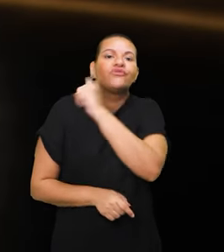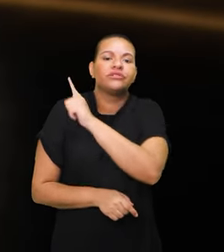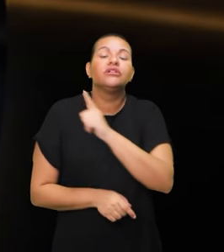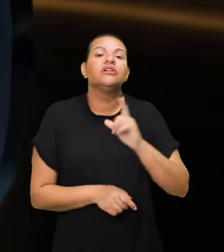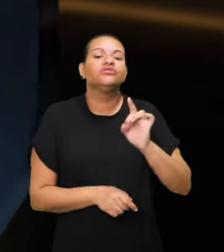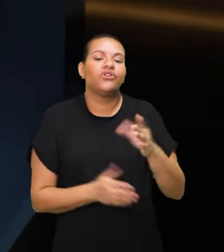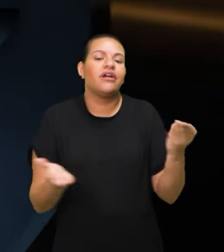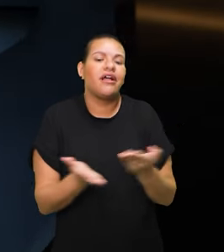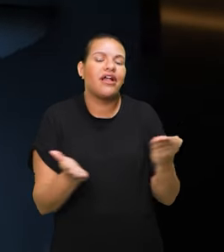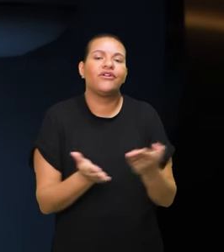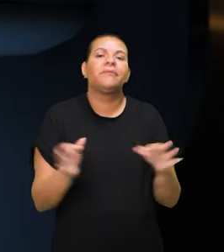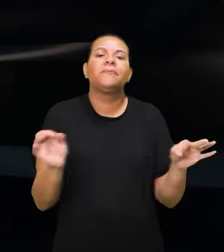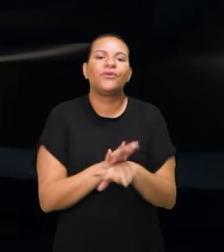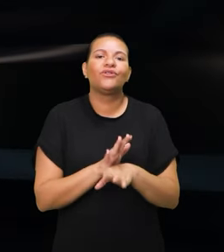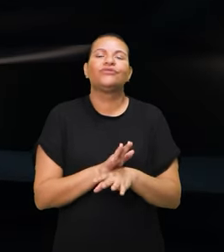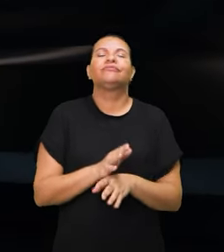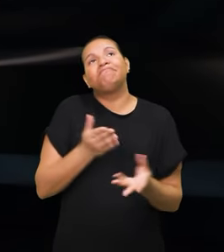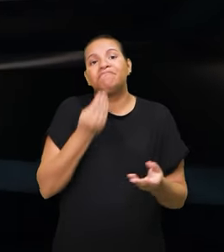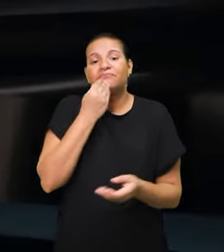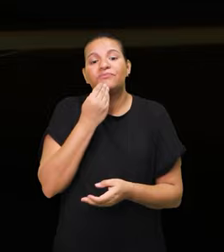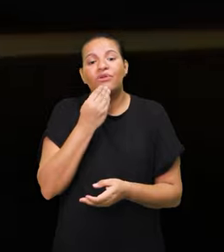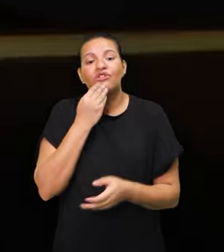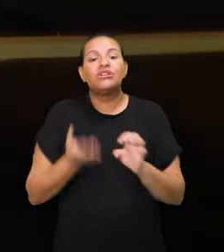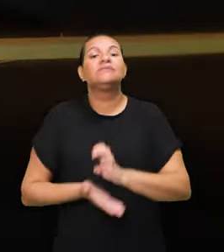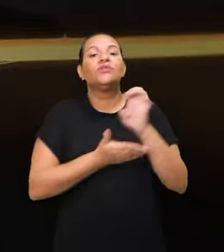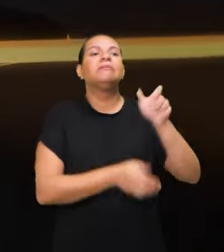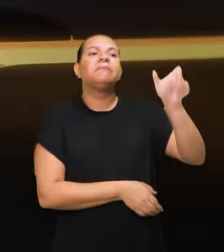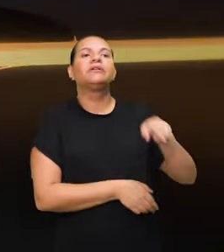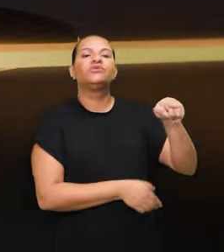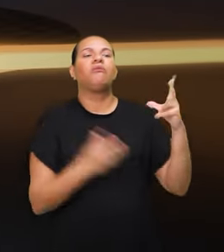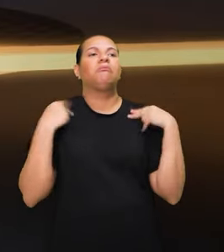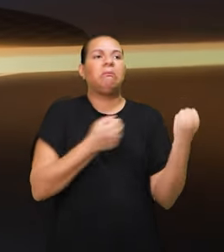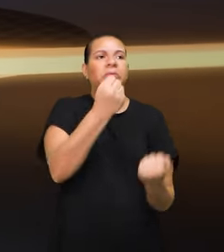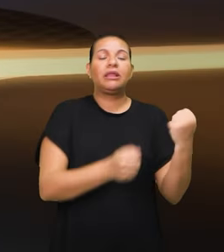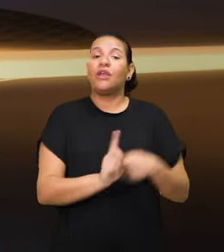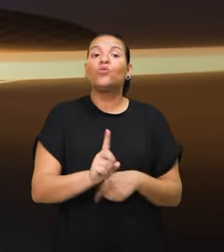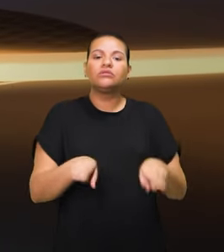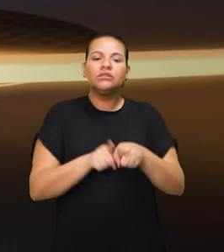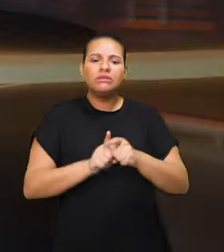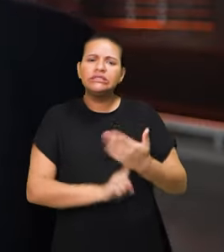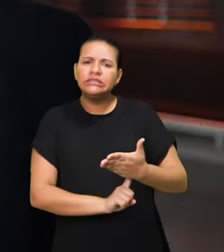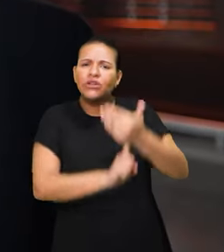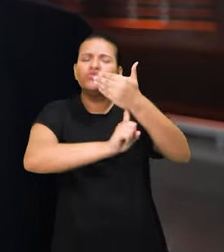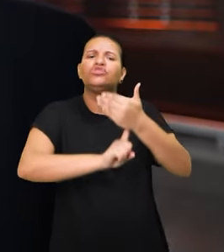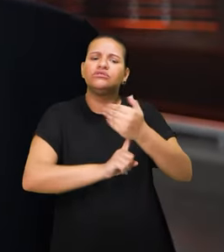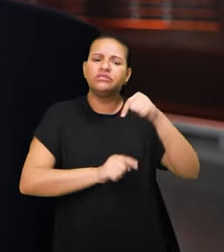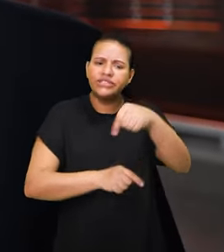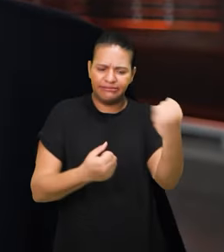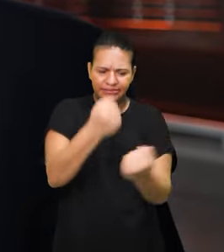nós estamos trabalhando para exportar nós não vamos só exportar agora piloto nós vamos exportar